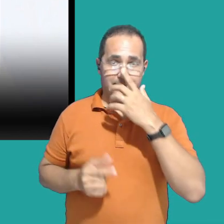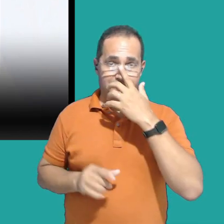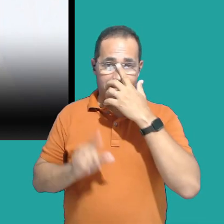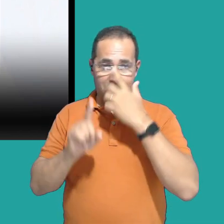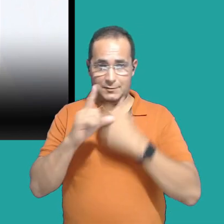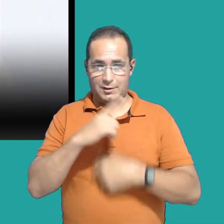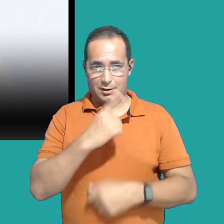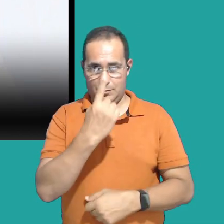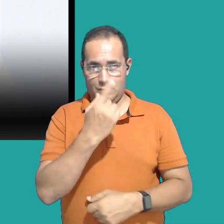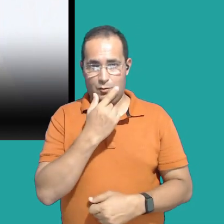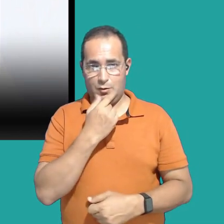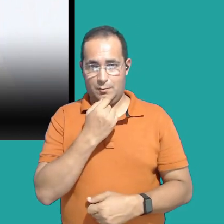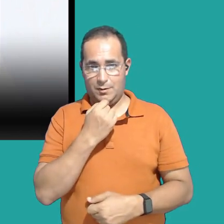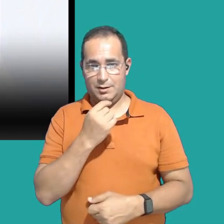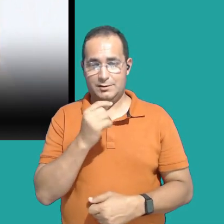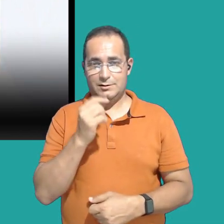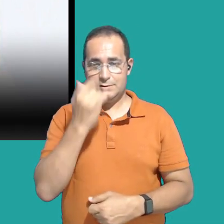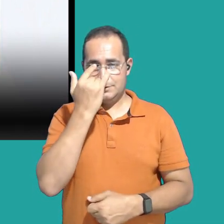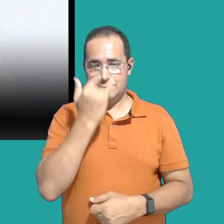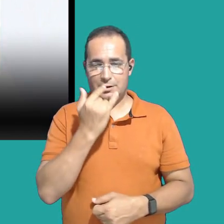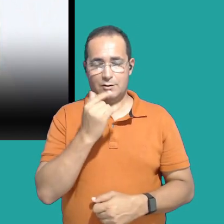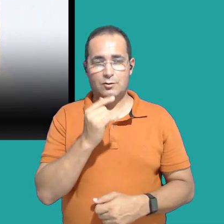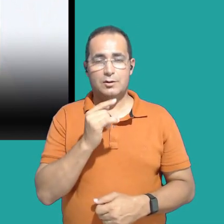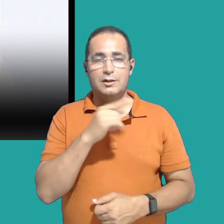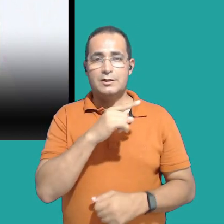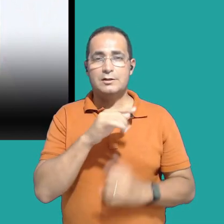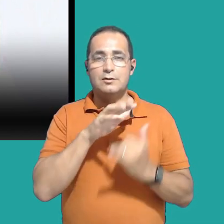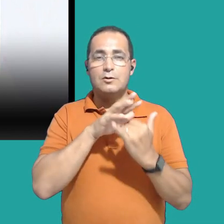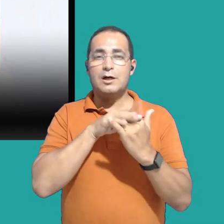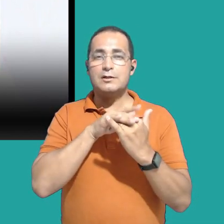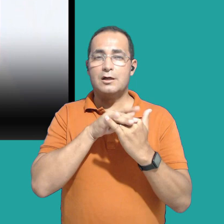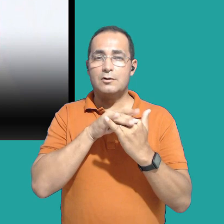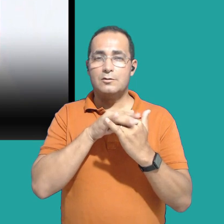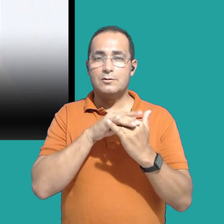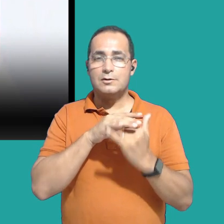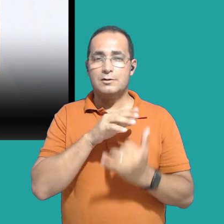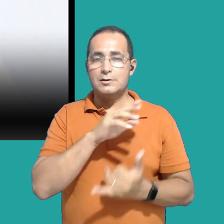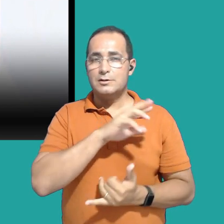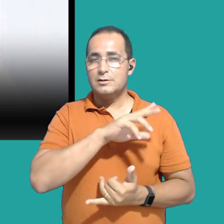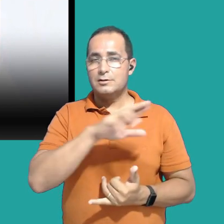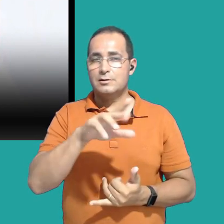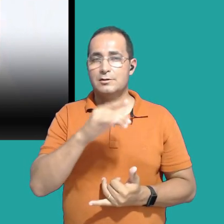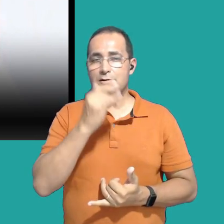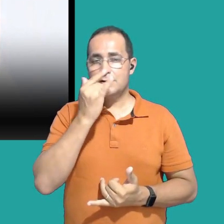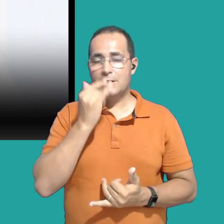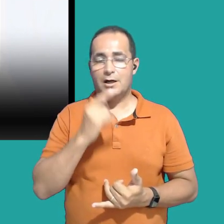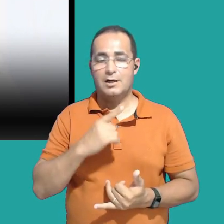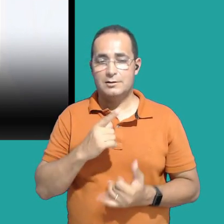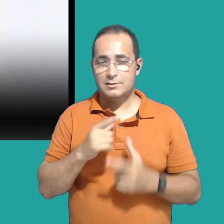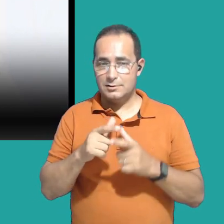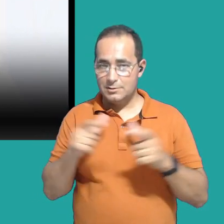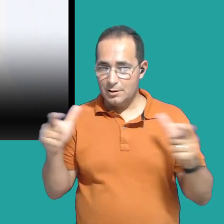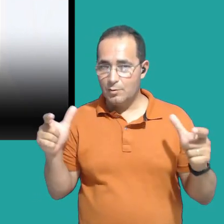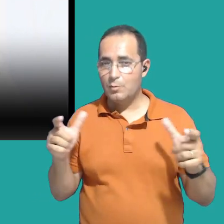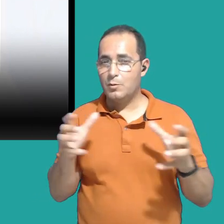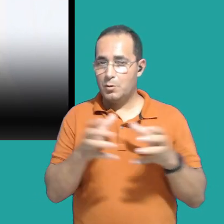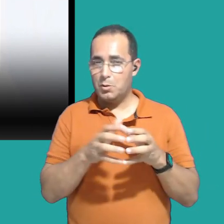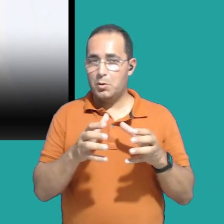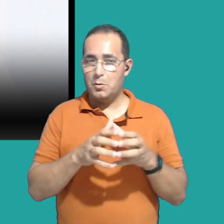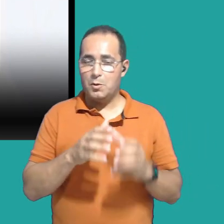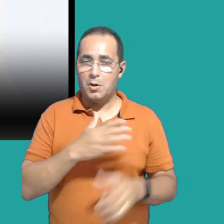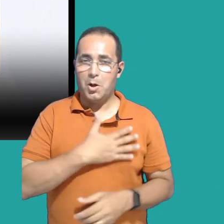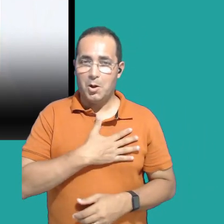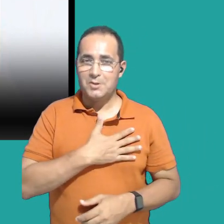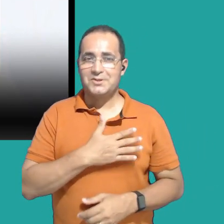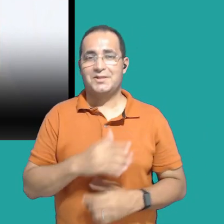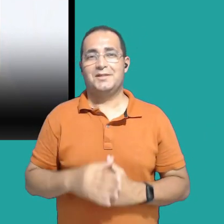né? Exatamente. Tem um rapaz que ele é cego, ele tem um canal no YouTube, eu não me lembro bem do nome dele, mas eu acho tem um monte.